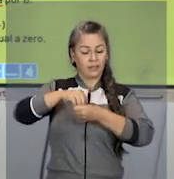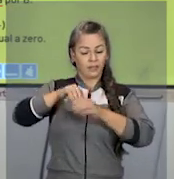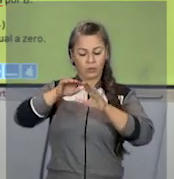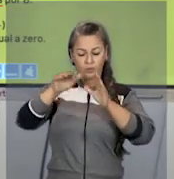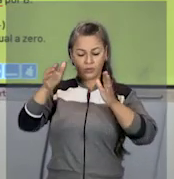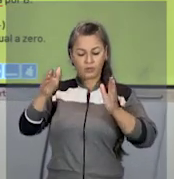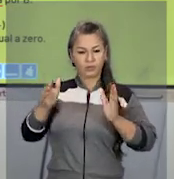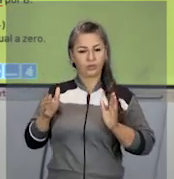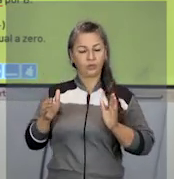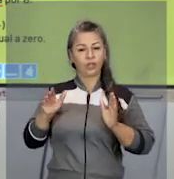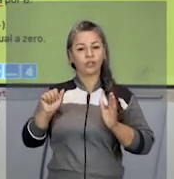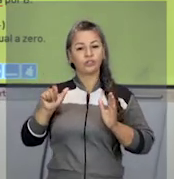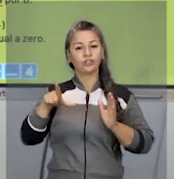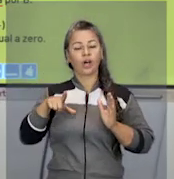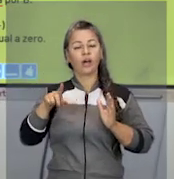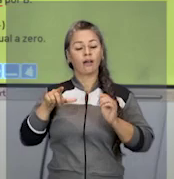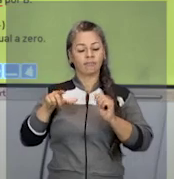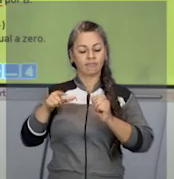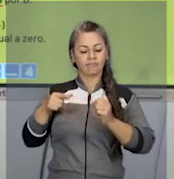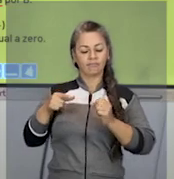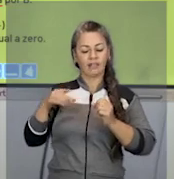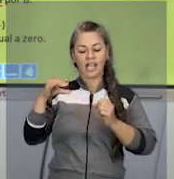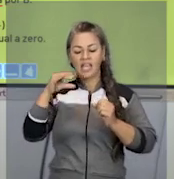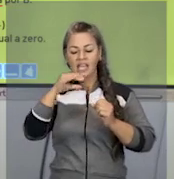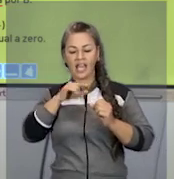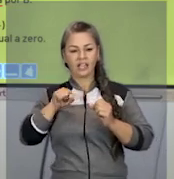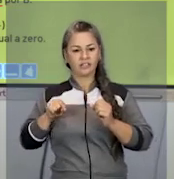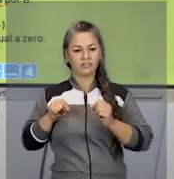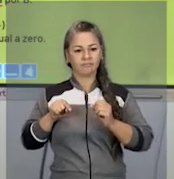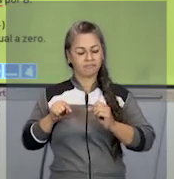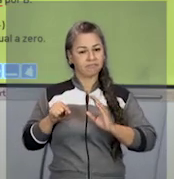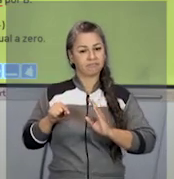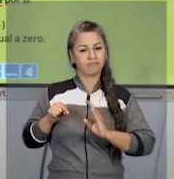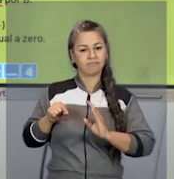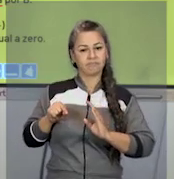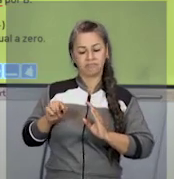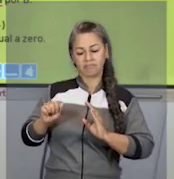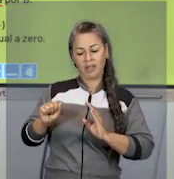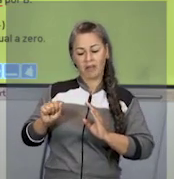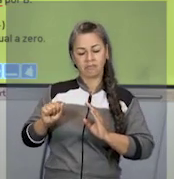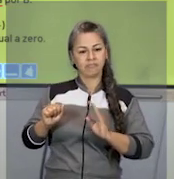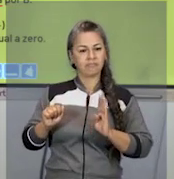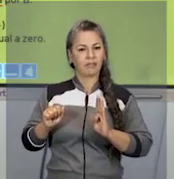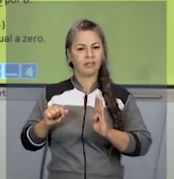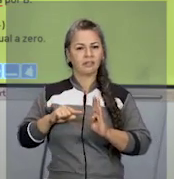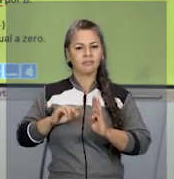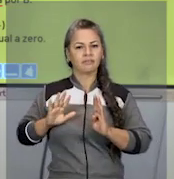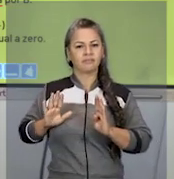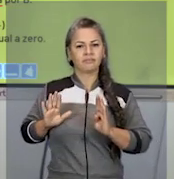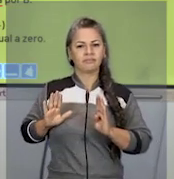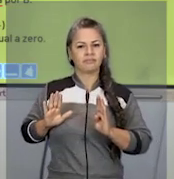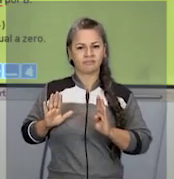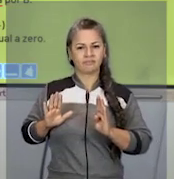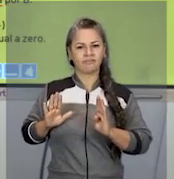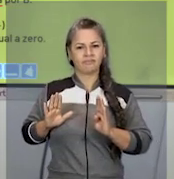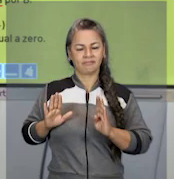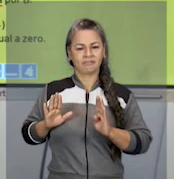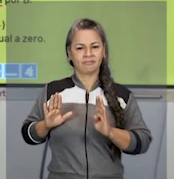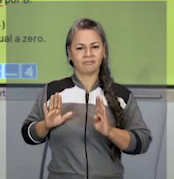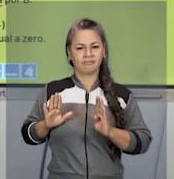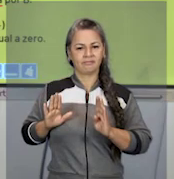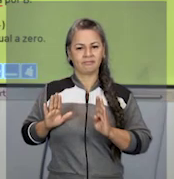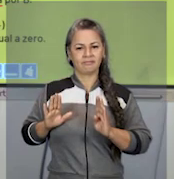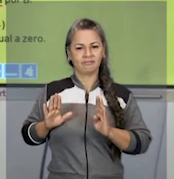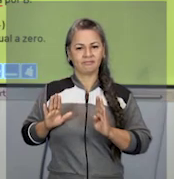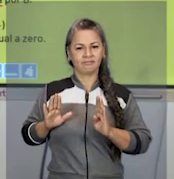calor do A e o calor do B, né? Se os calores, se as temperaturas são distintas ali naquele momento, só